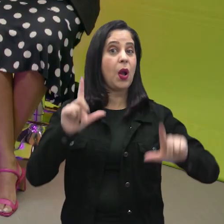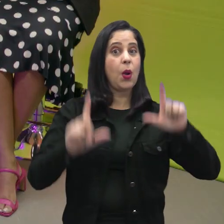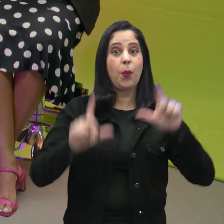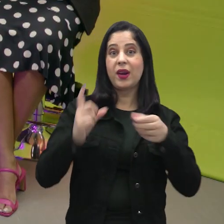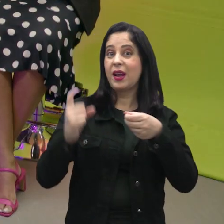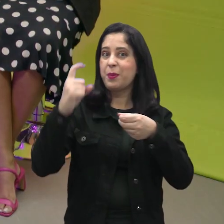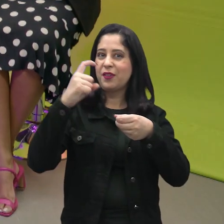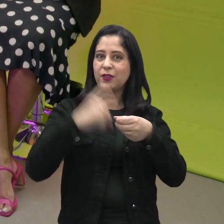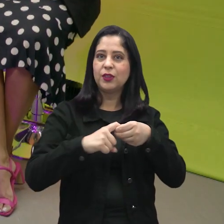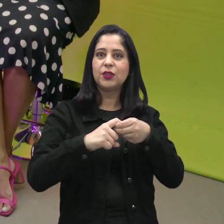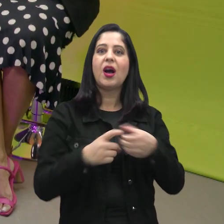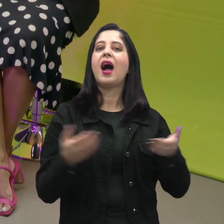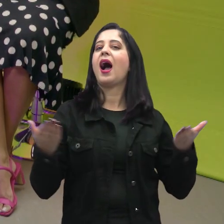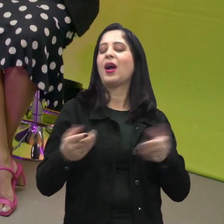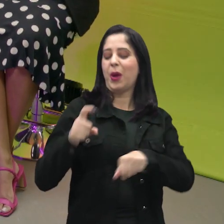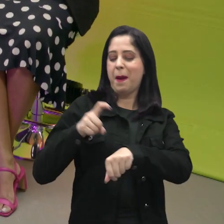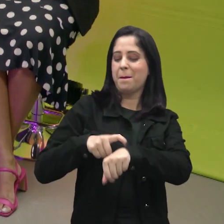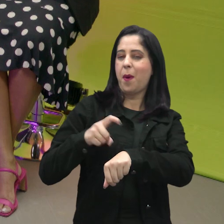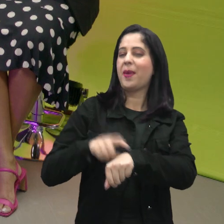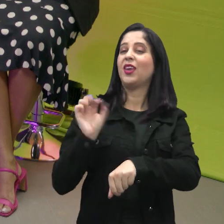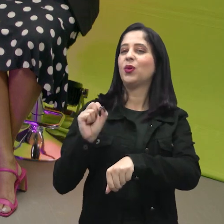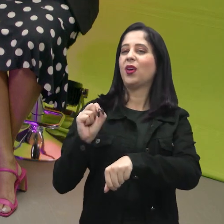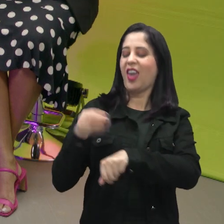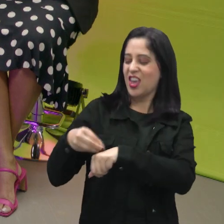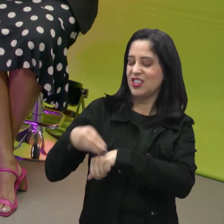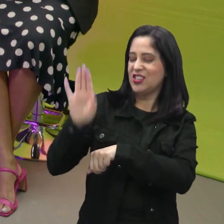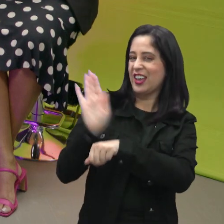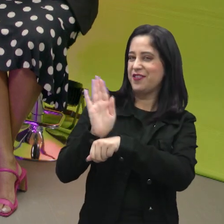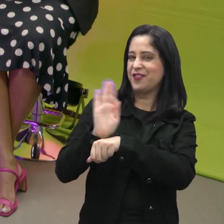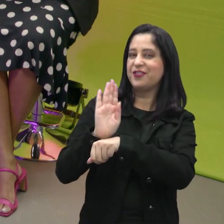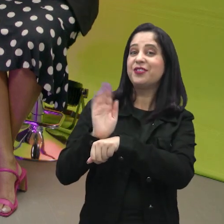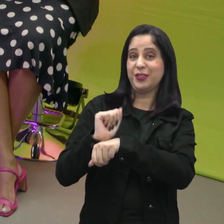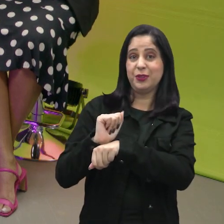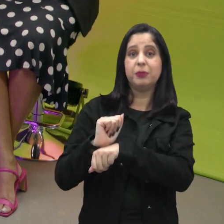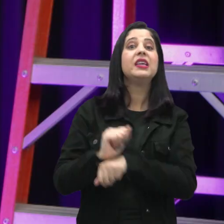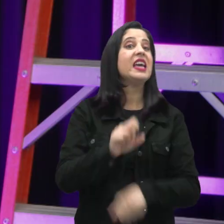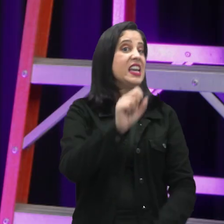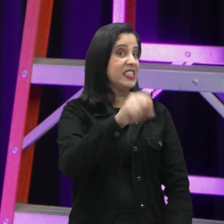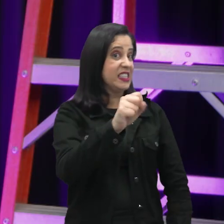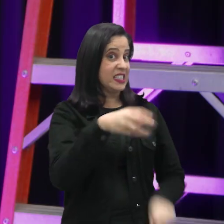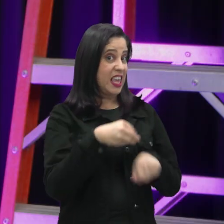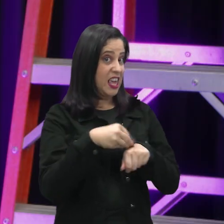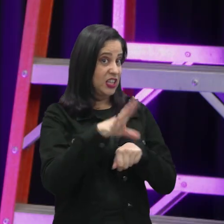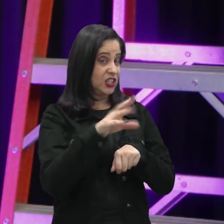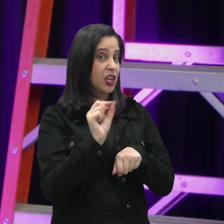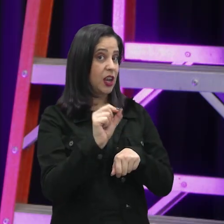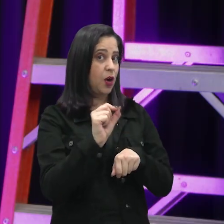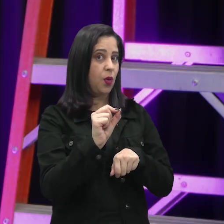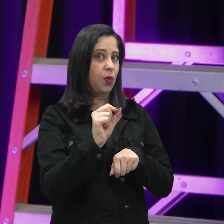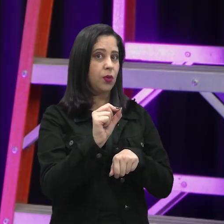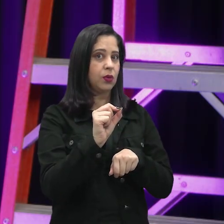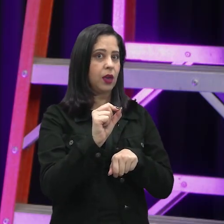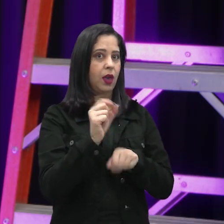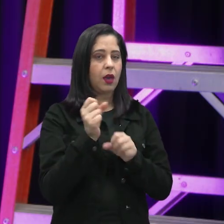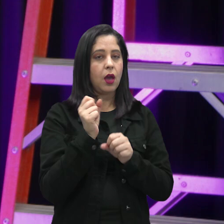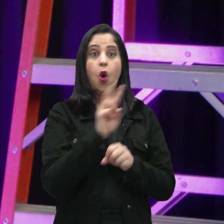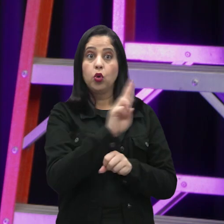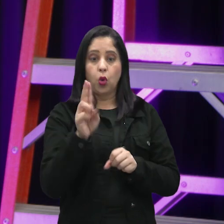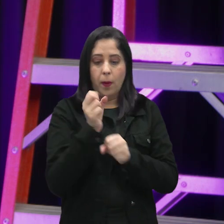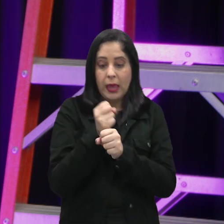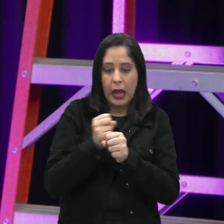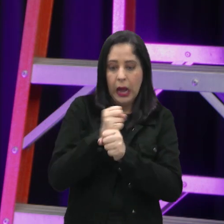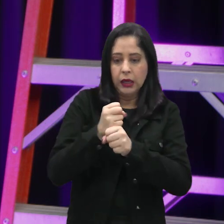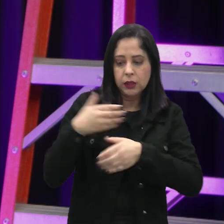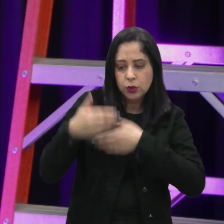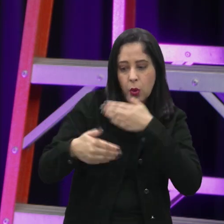Conexão Cultura tá de volta e agora chegou a hora do Sessão Pipoca, né, Ti? Sessão Pipoca, isso aí. A dica de hoje é o filme Years and